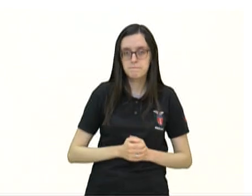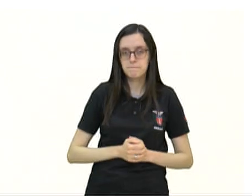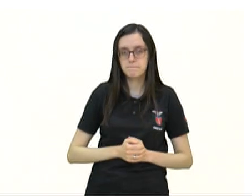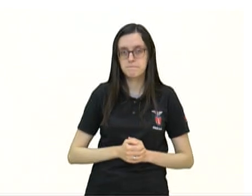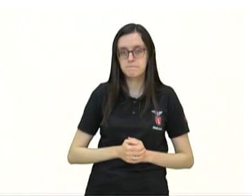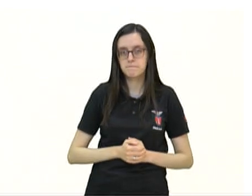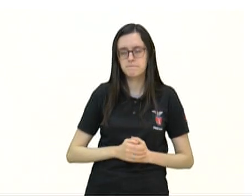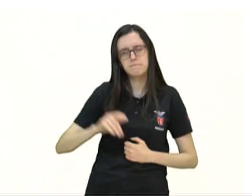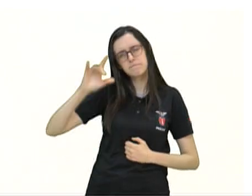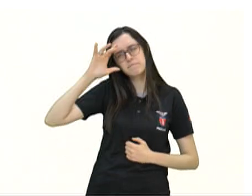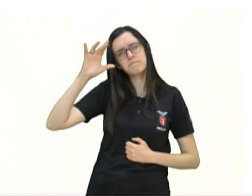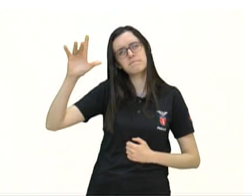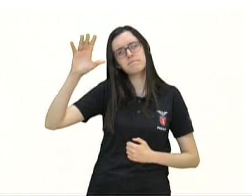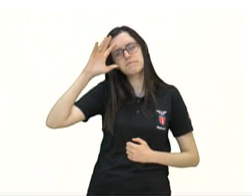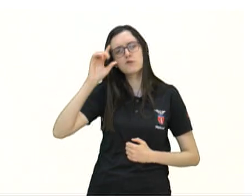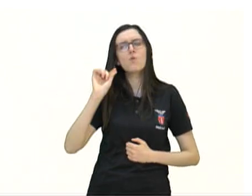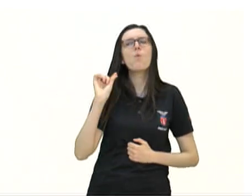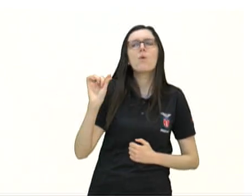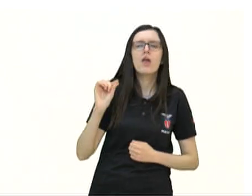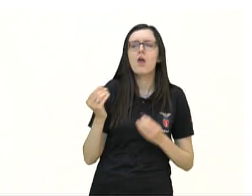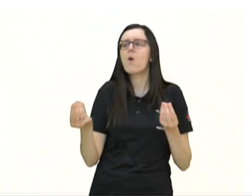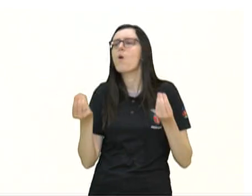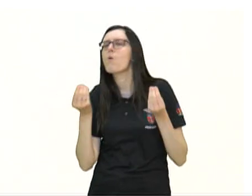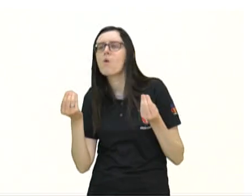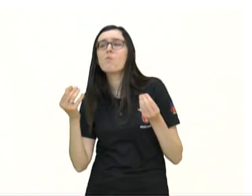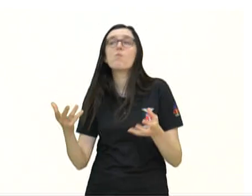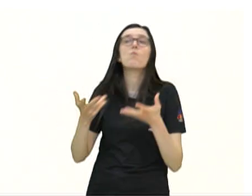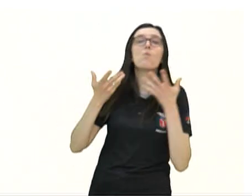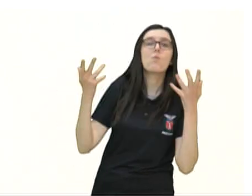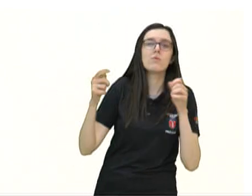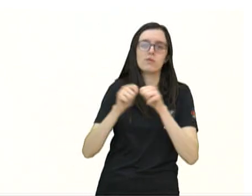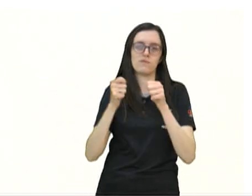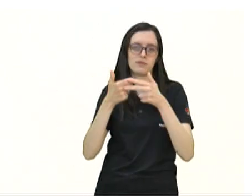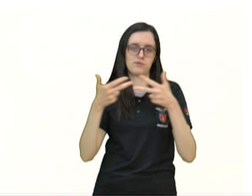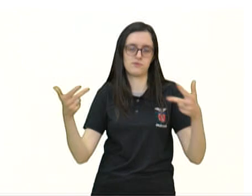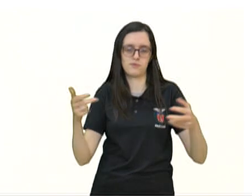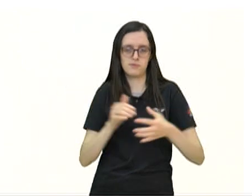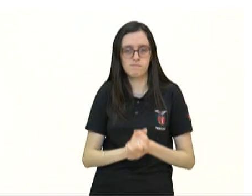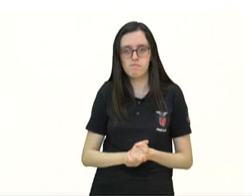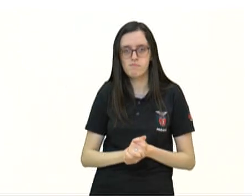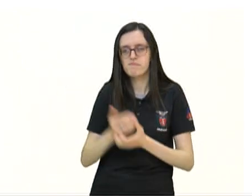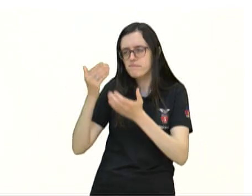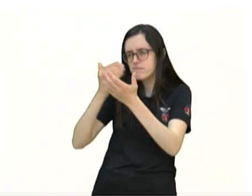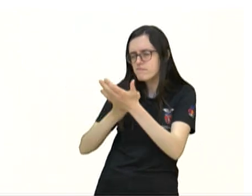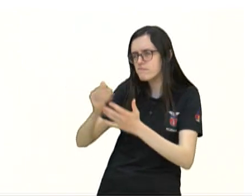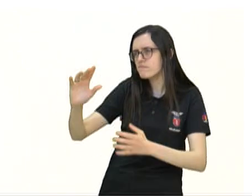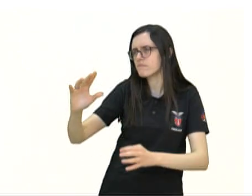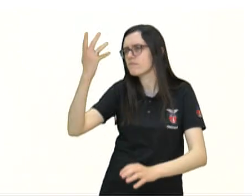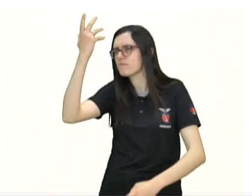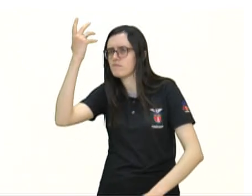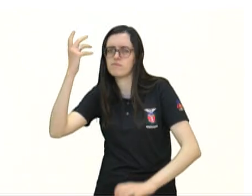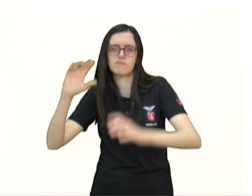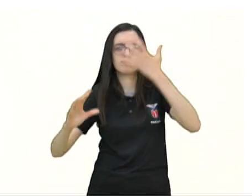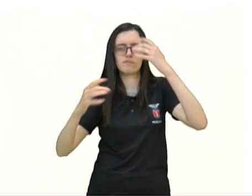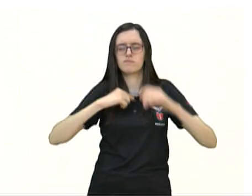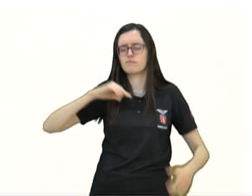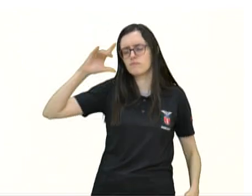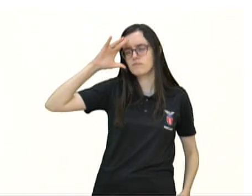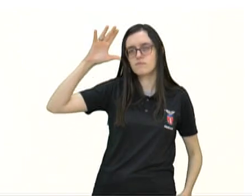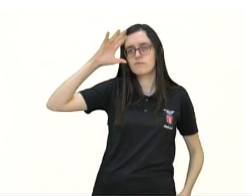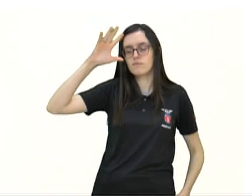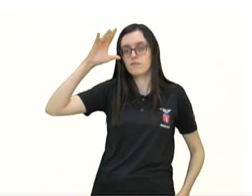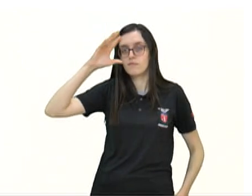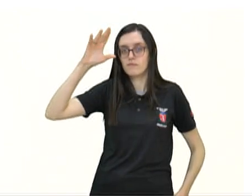Reflexões sobre o que, como e quando fazer começaram a inflar os pensamentos de todo